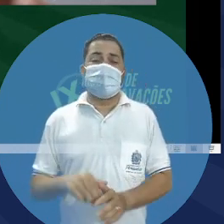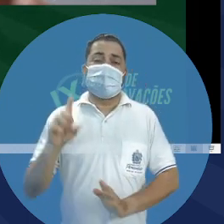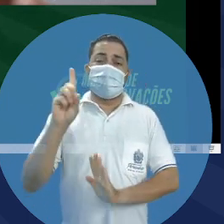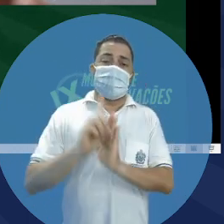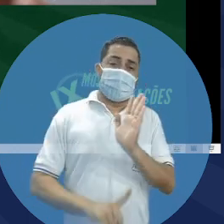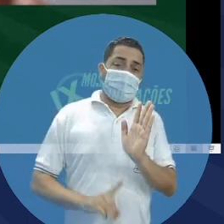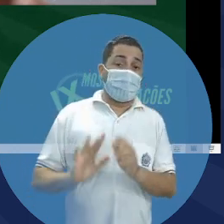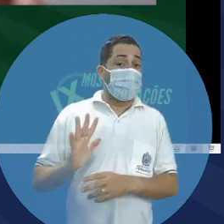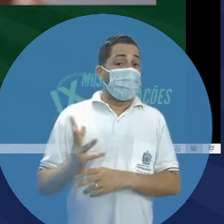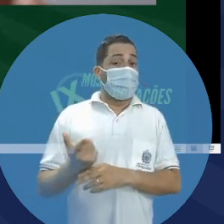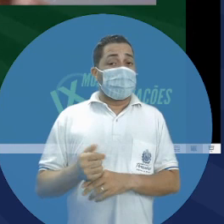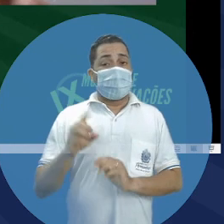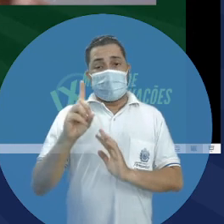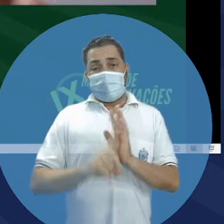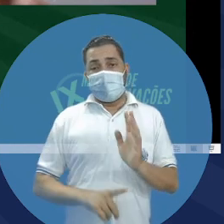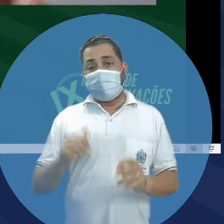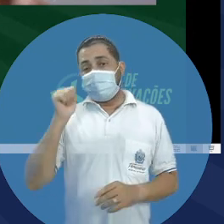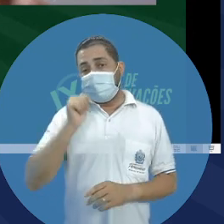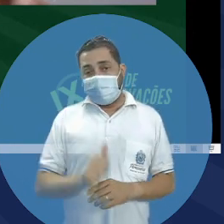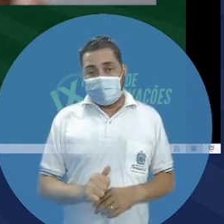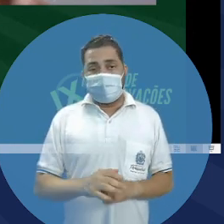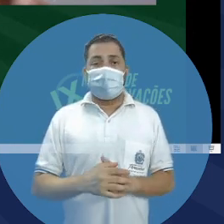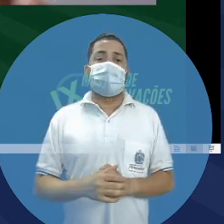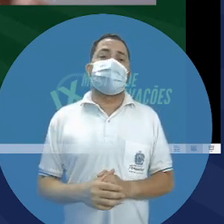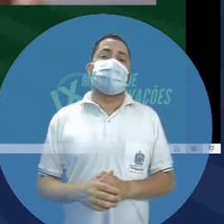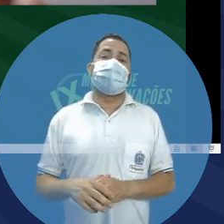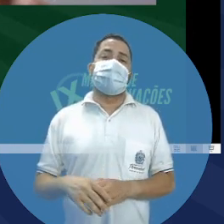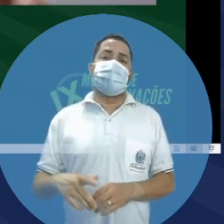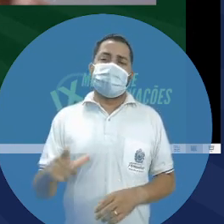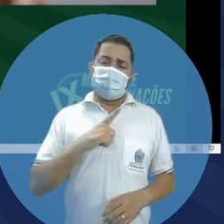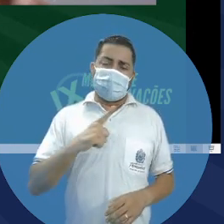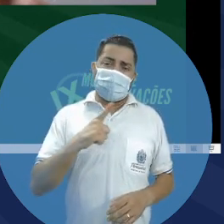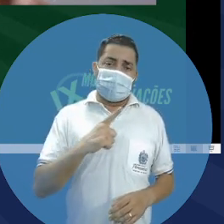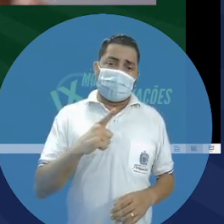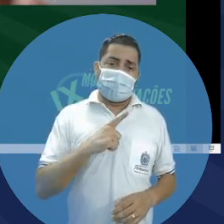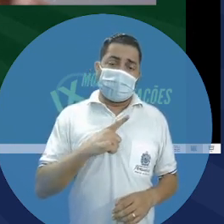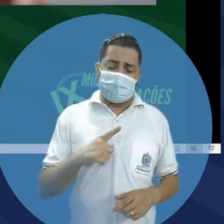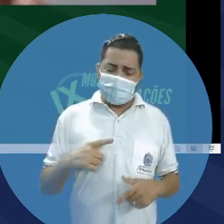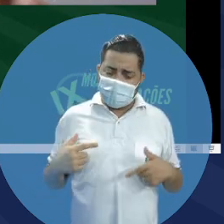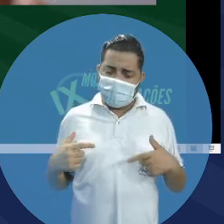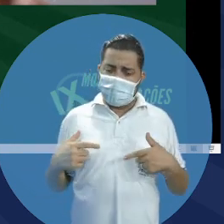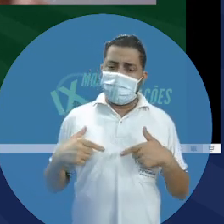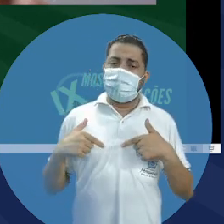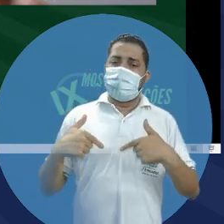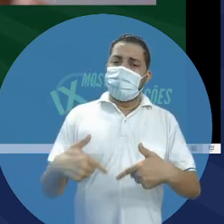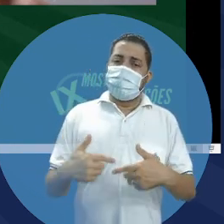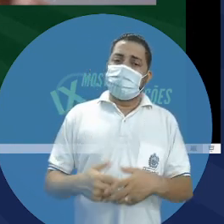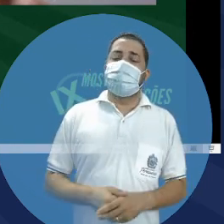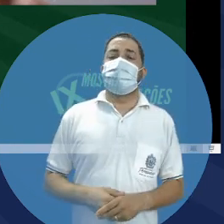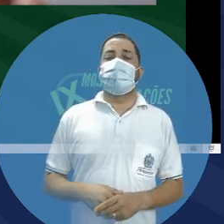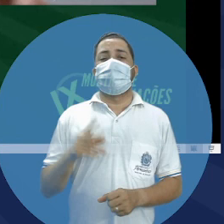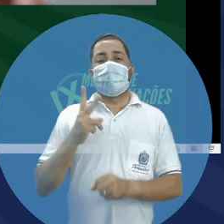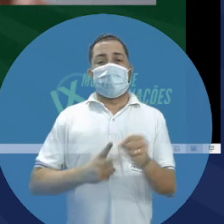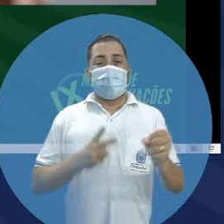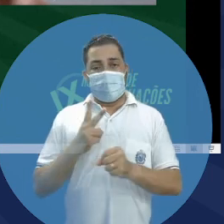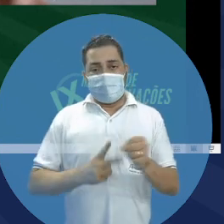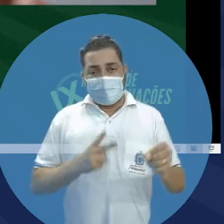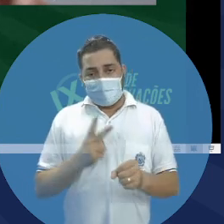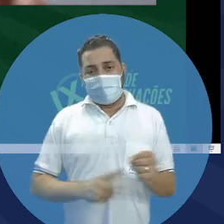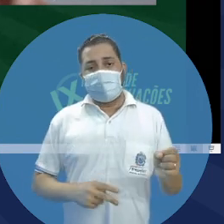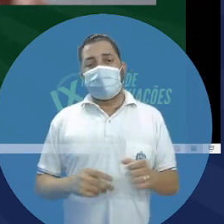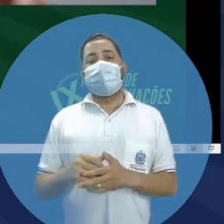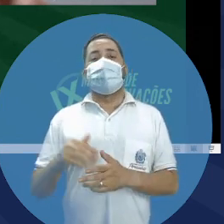os direitos que a mulher detém, né, para enfrentar essa violência, esse